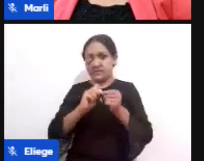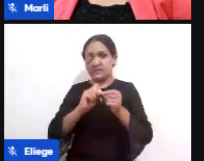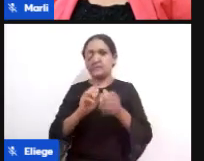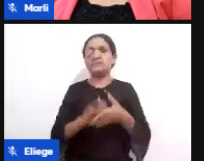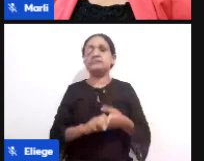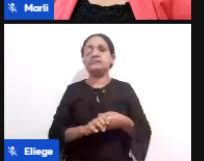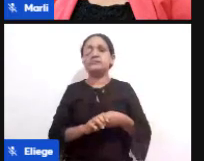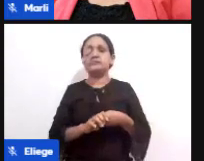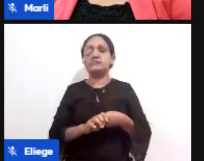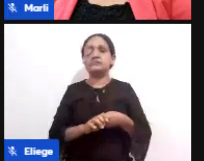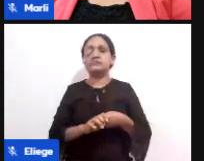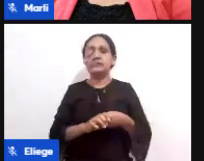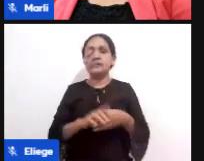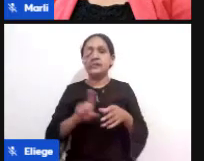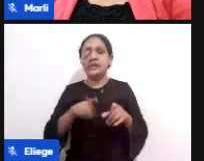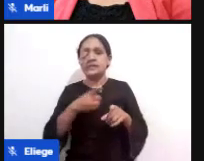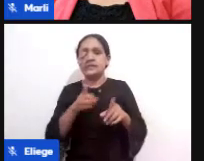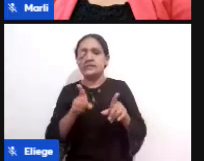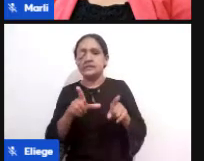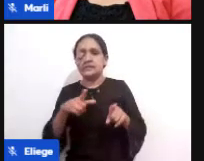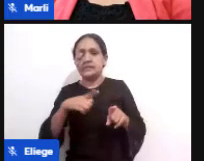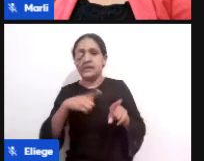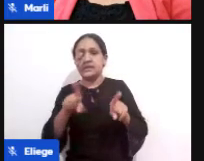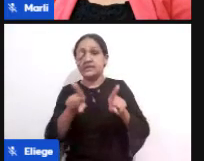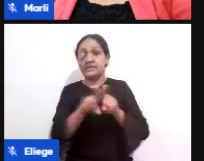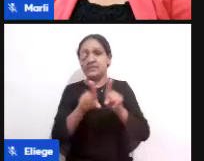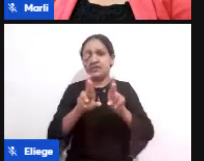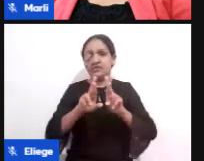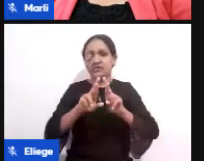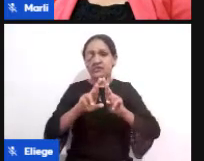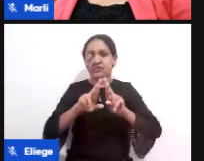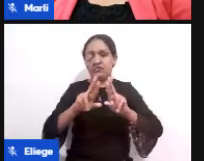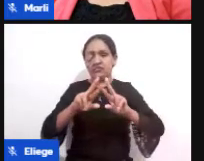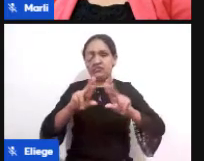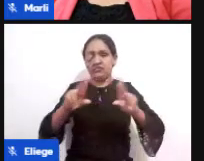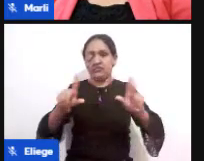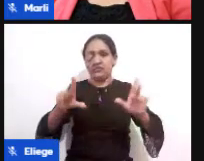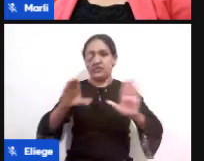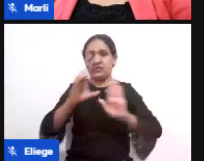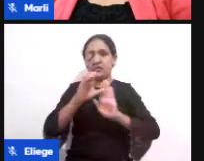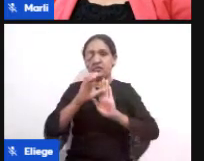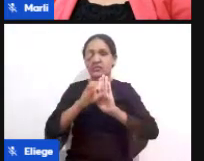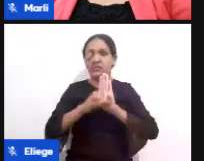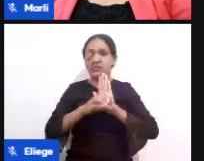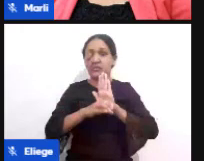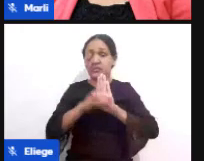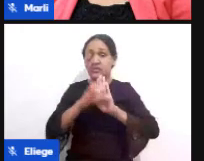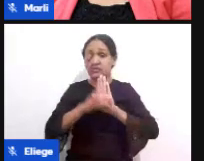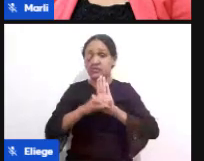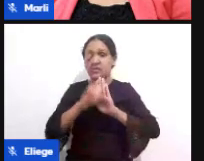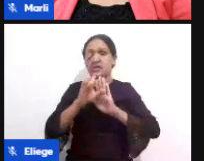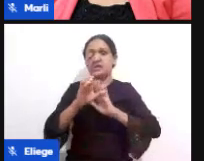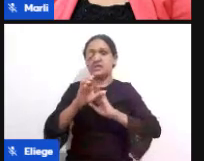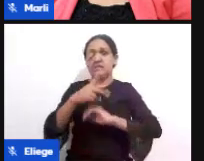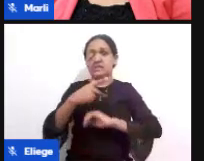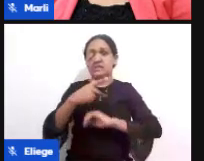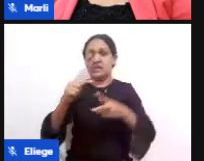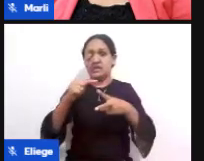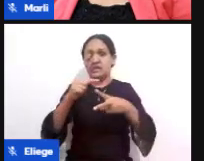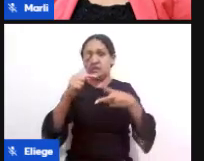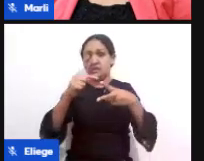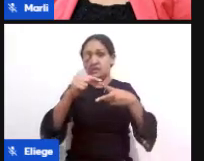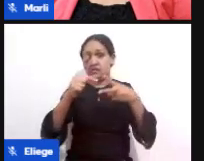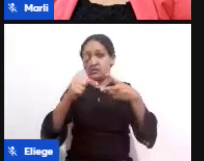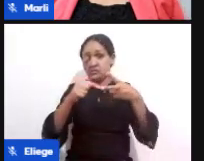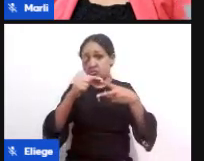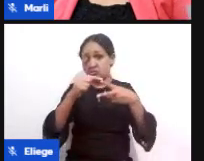da união de diferentes componentes curriculares, que devem ser no mínimo 2, tá? Para com